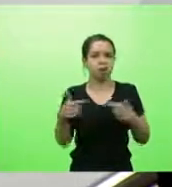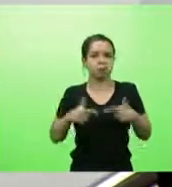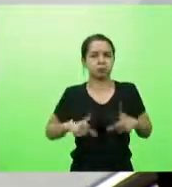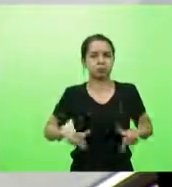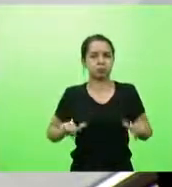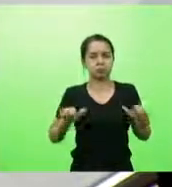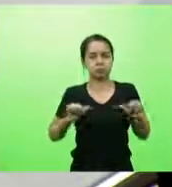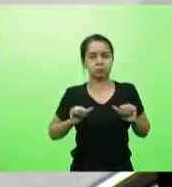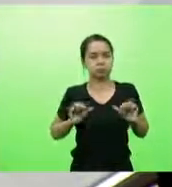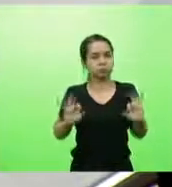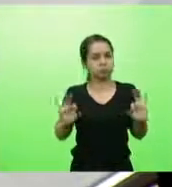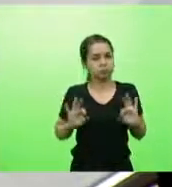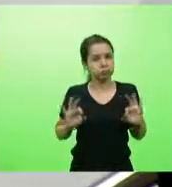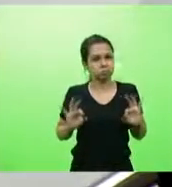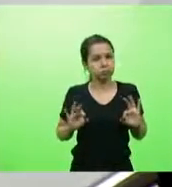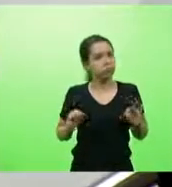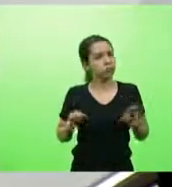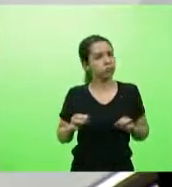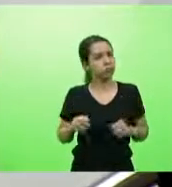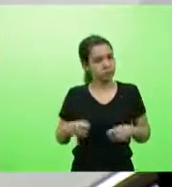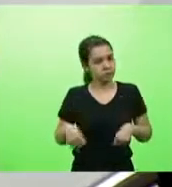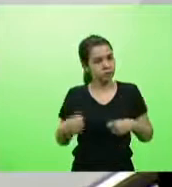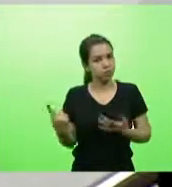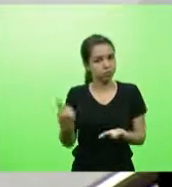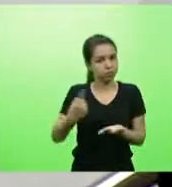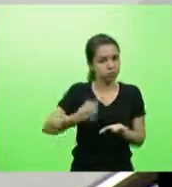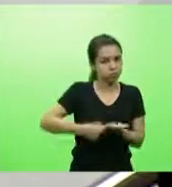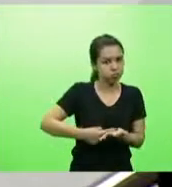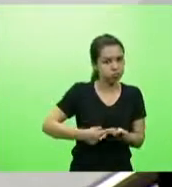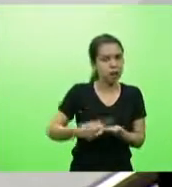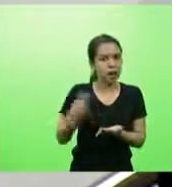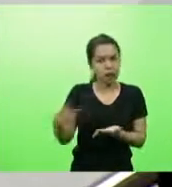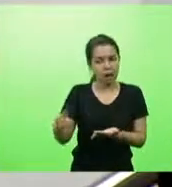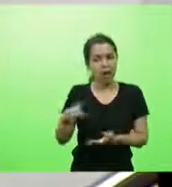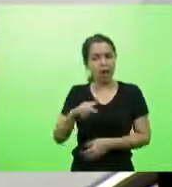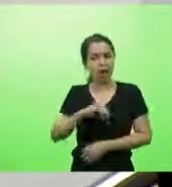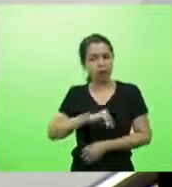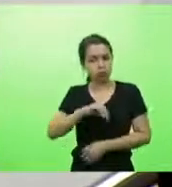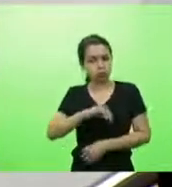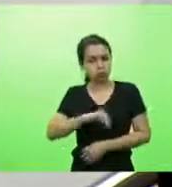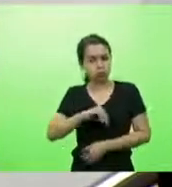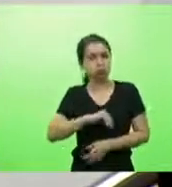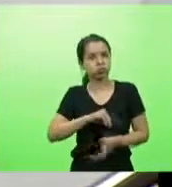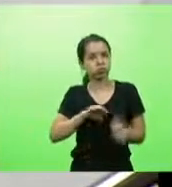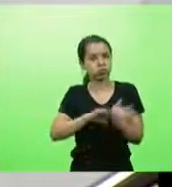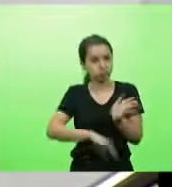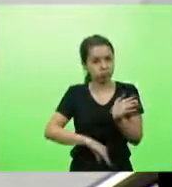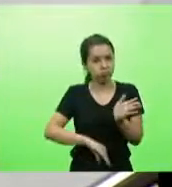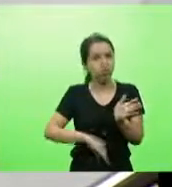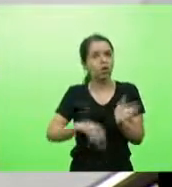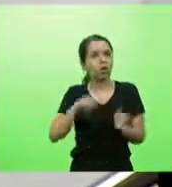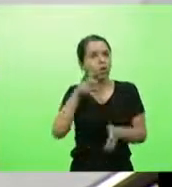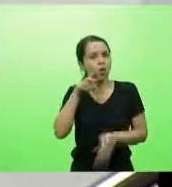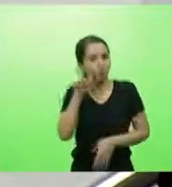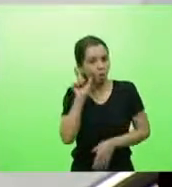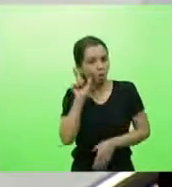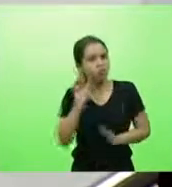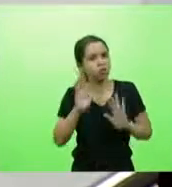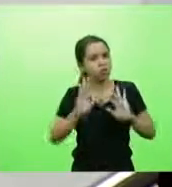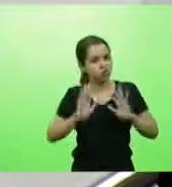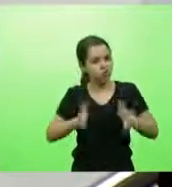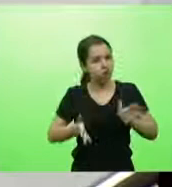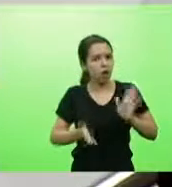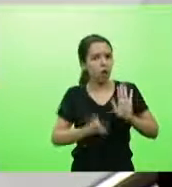sim, fazer um compromisso de abrir mão de parte da sua receita. Falei isso ontem, propus isso ontem nas minhas